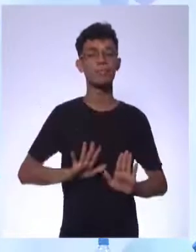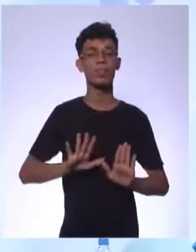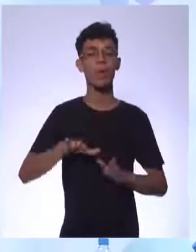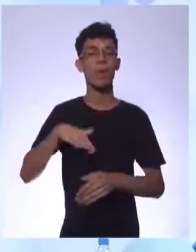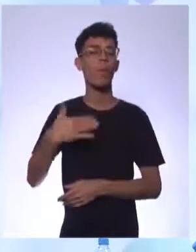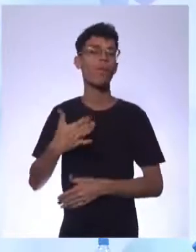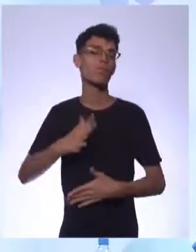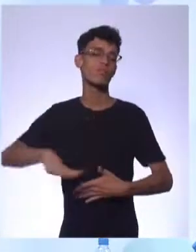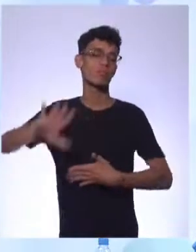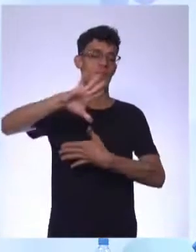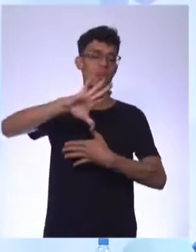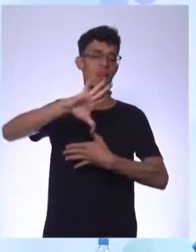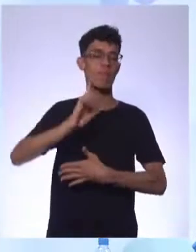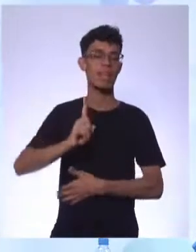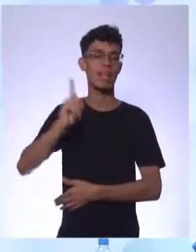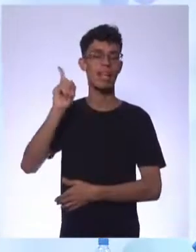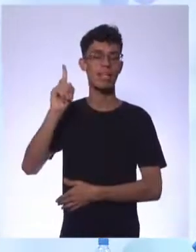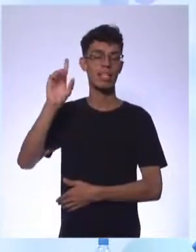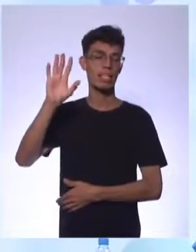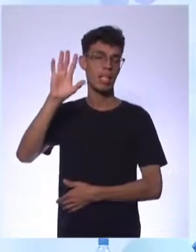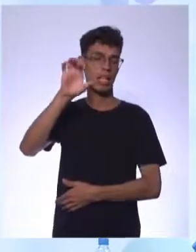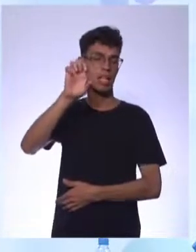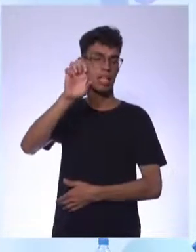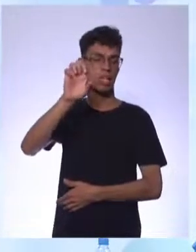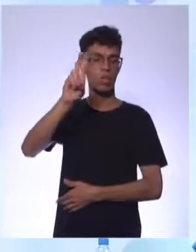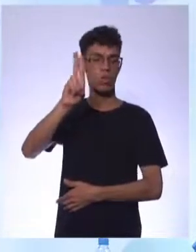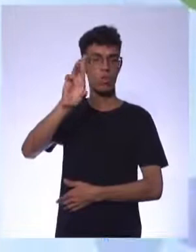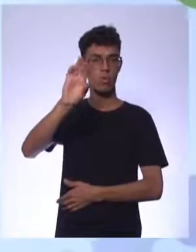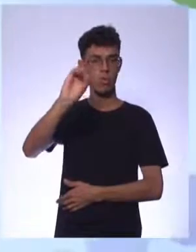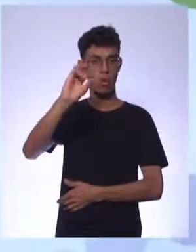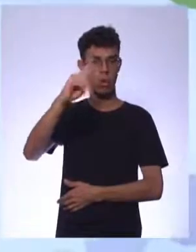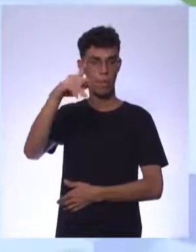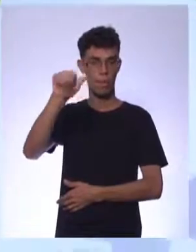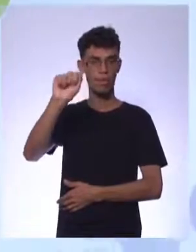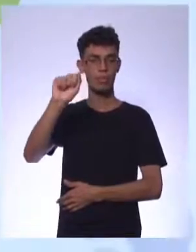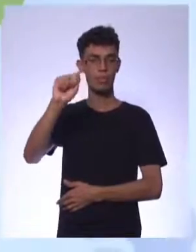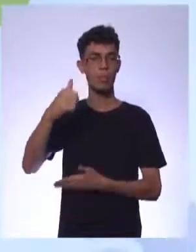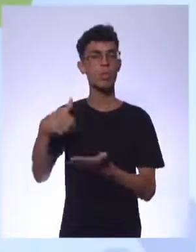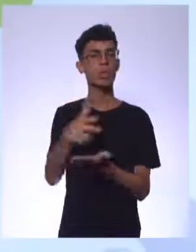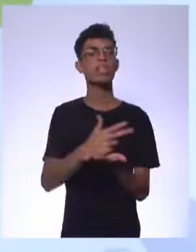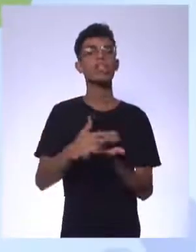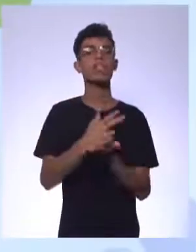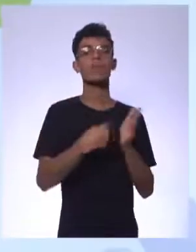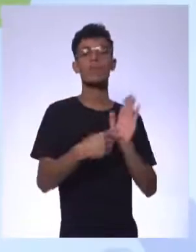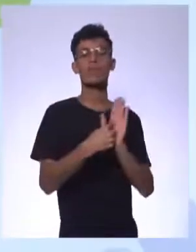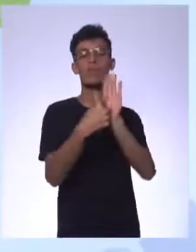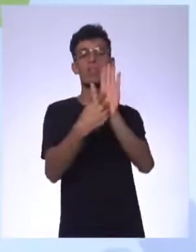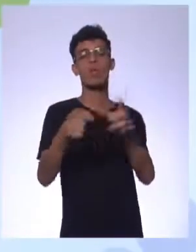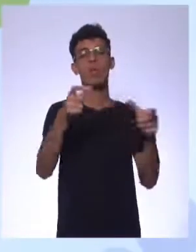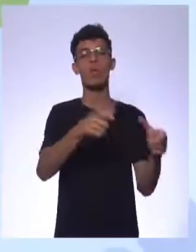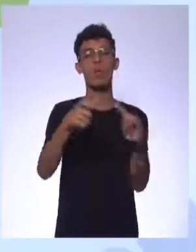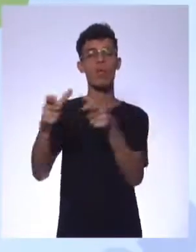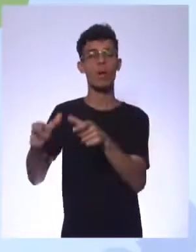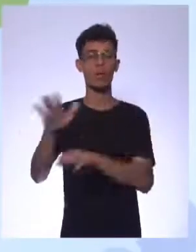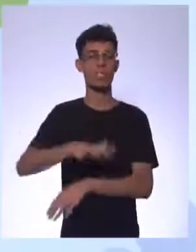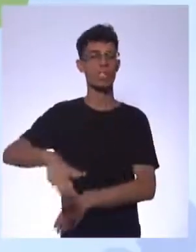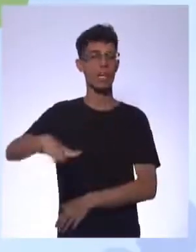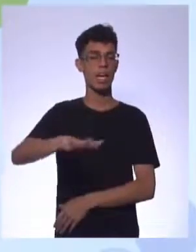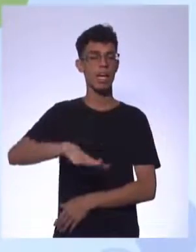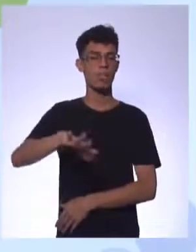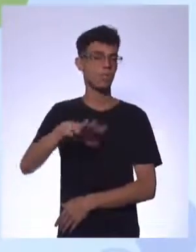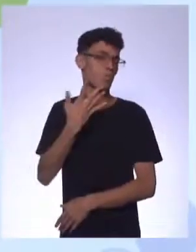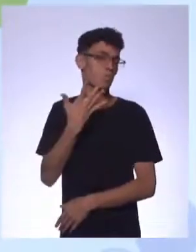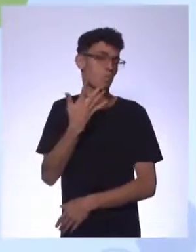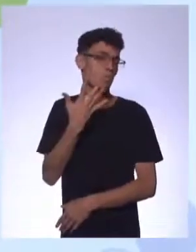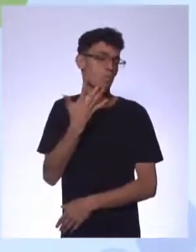os mapas europeus, em vez de começar a colocar desenhos, né, para mostrar os locais que eles não conheciam, né,